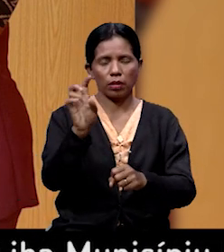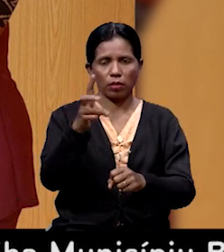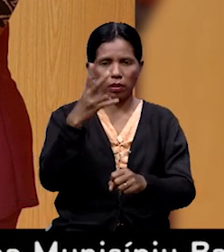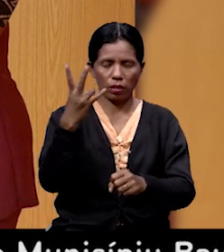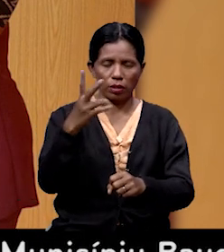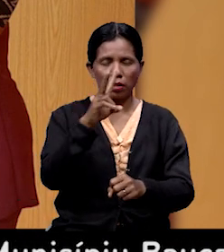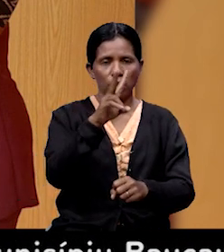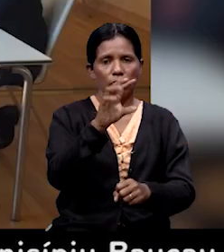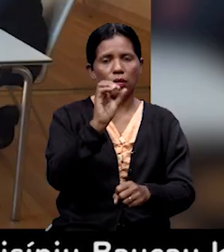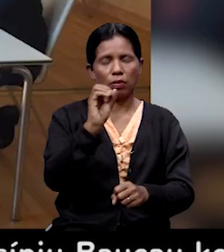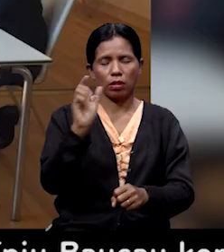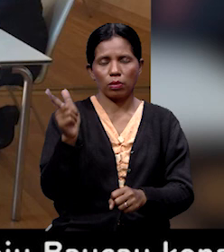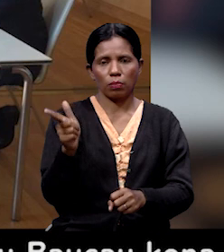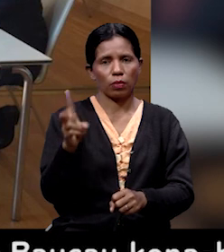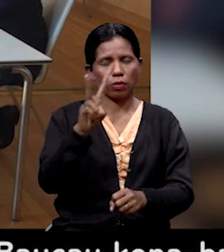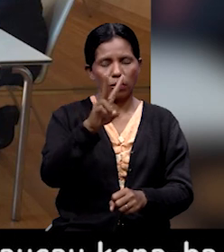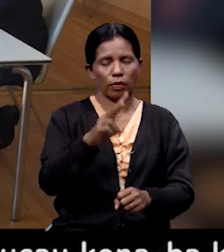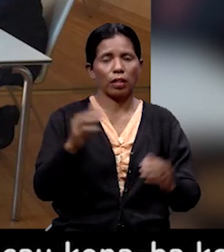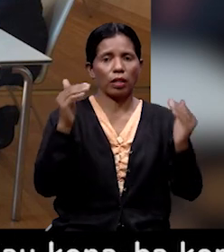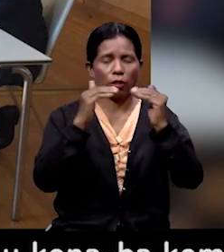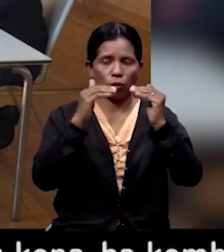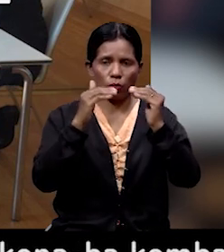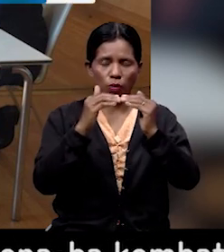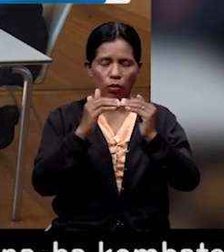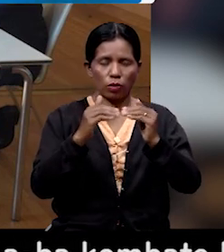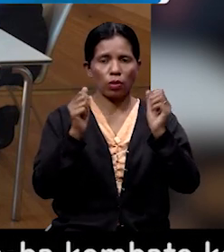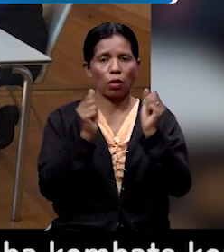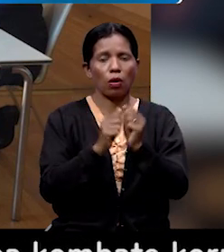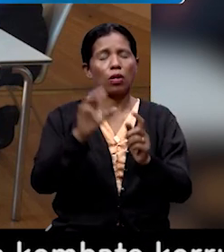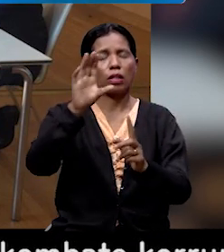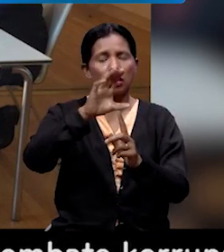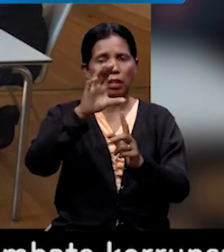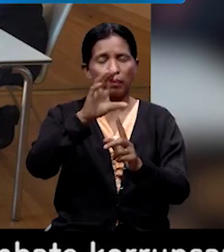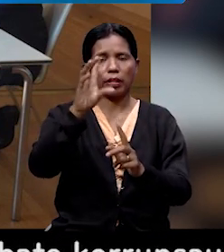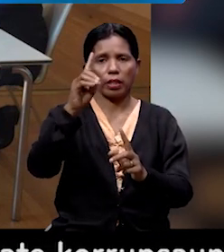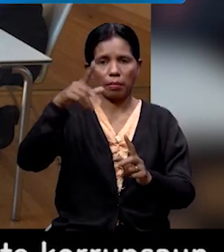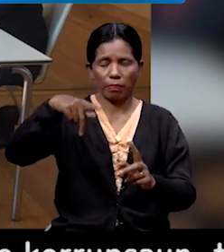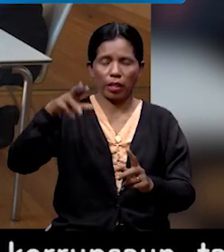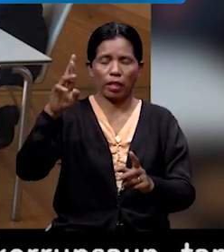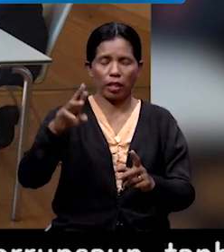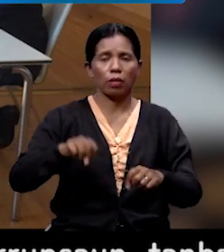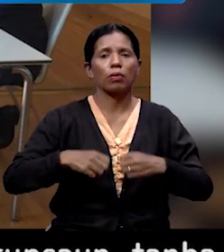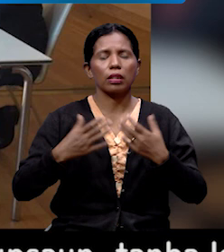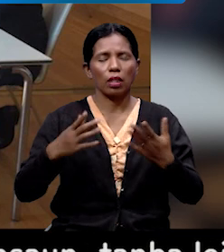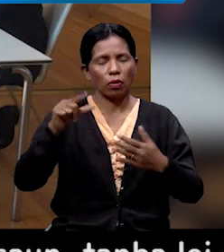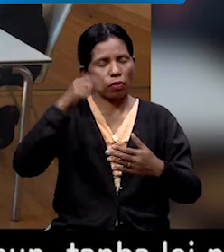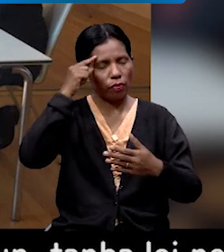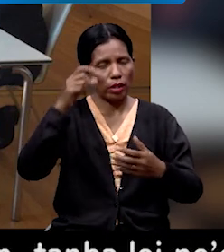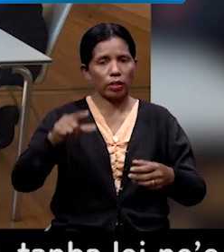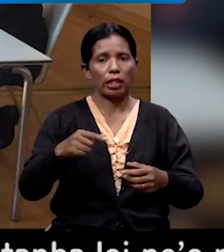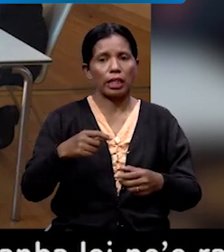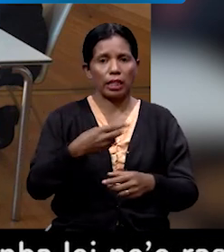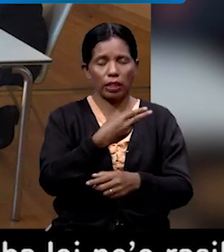rua rua nuluresin rua e a encontro bilateral ho ketua DPR ne discutimos con Nova Insa atau Governo Indonesia apoio Timor